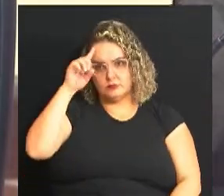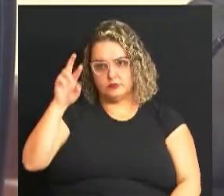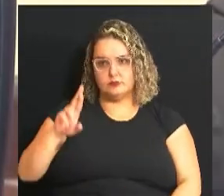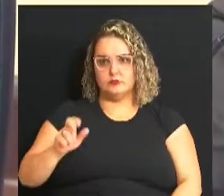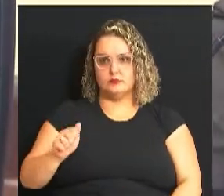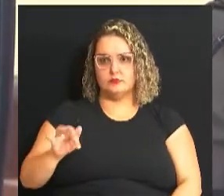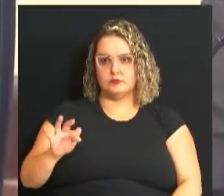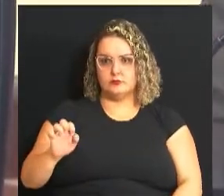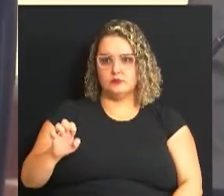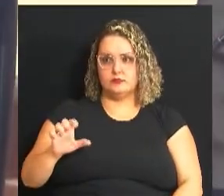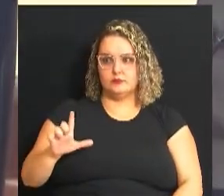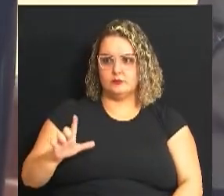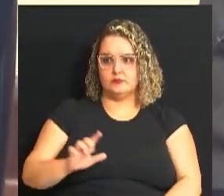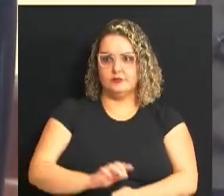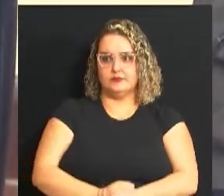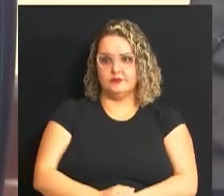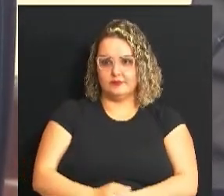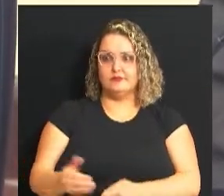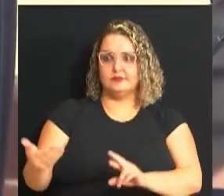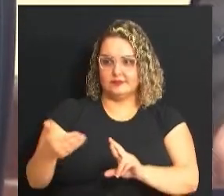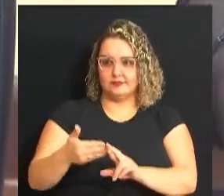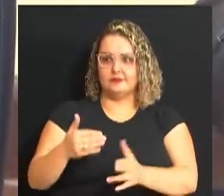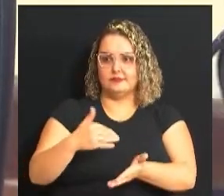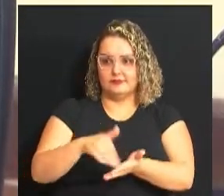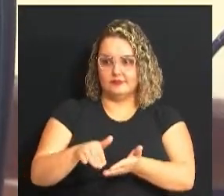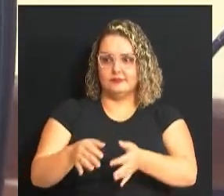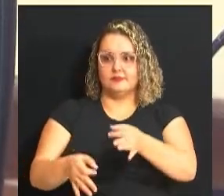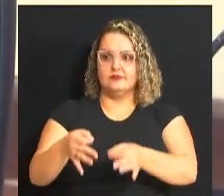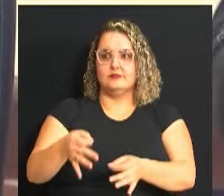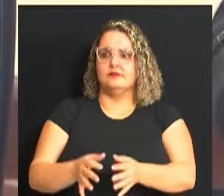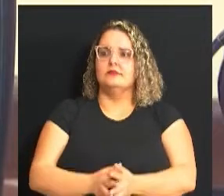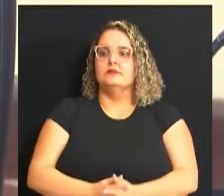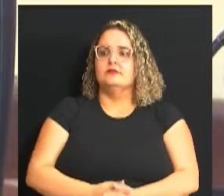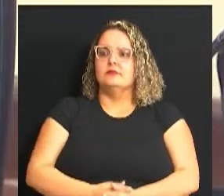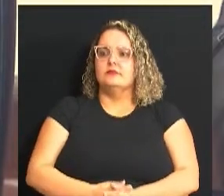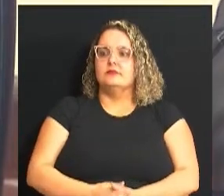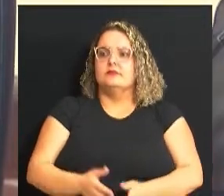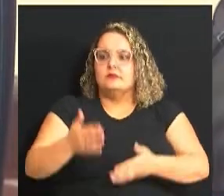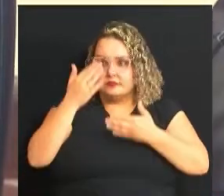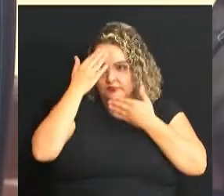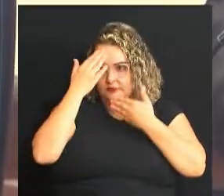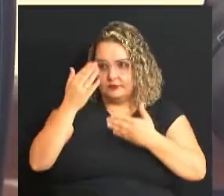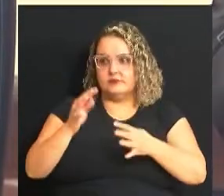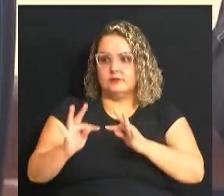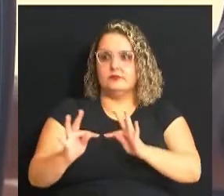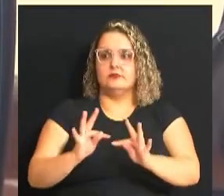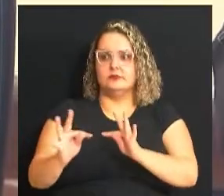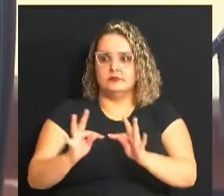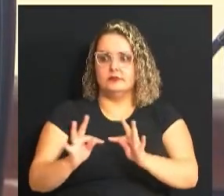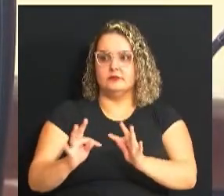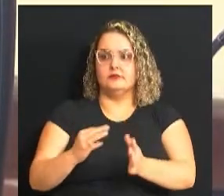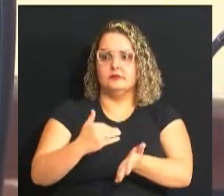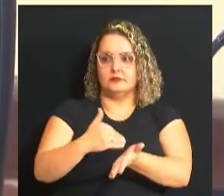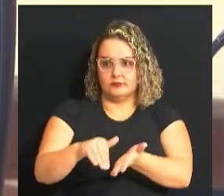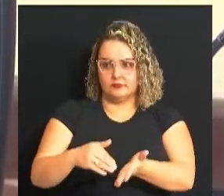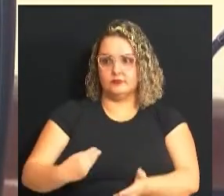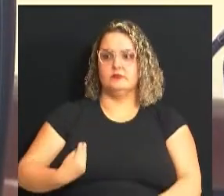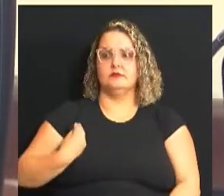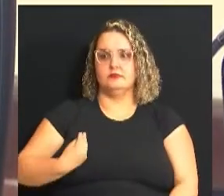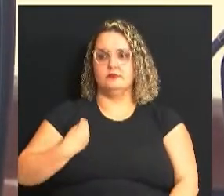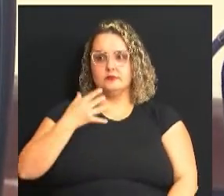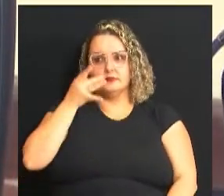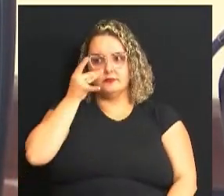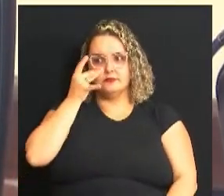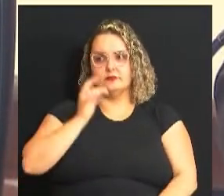Rafael, né, que está aqui representando a Secretaria de Justiça. E agradecer aqui aos técnicos das secretarias que estão aqui presentes. Né?